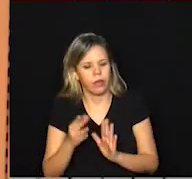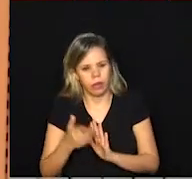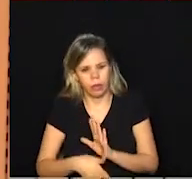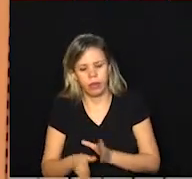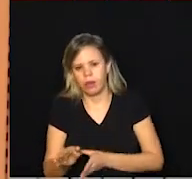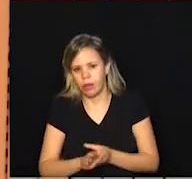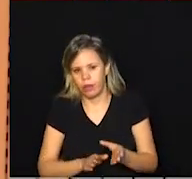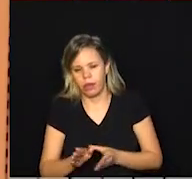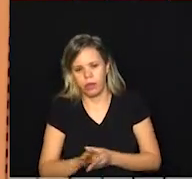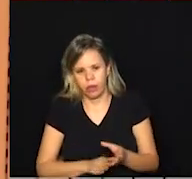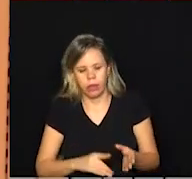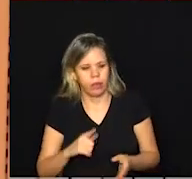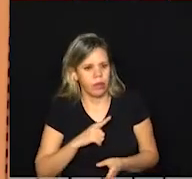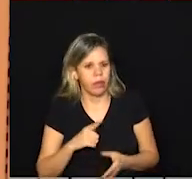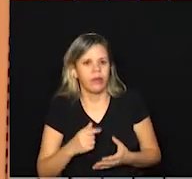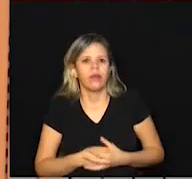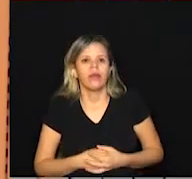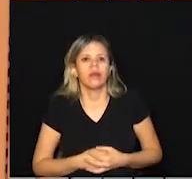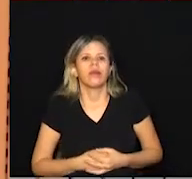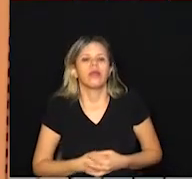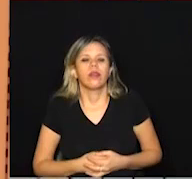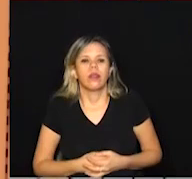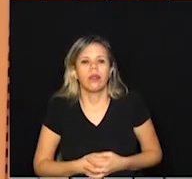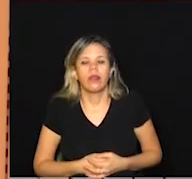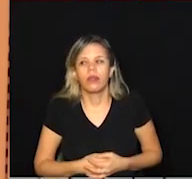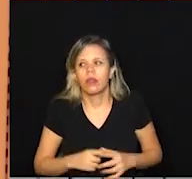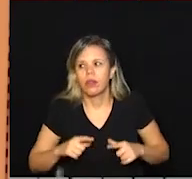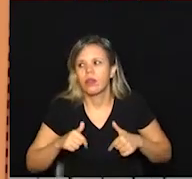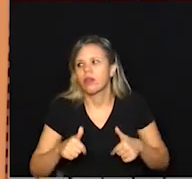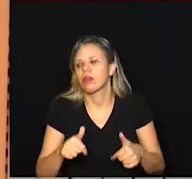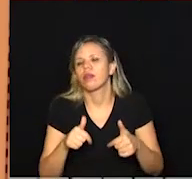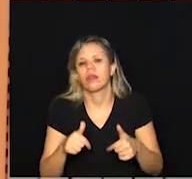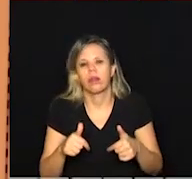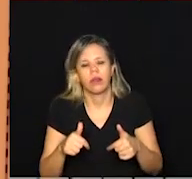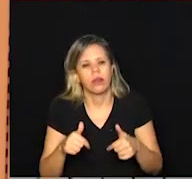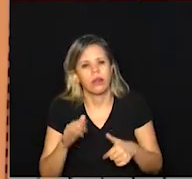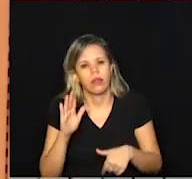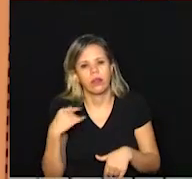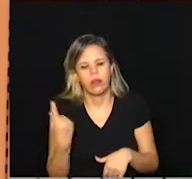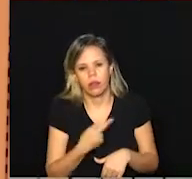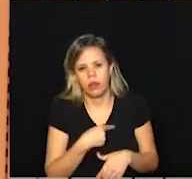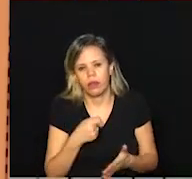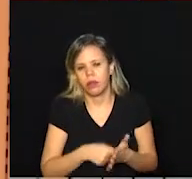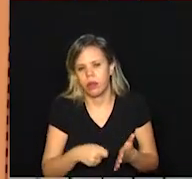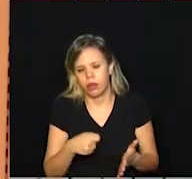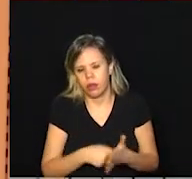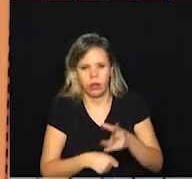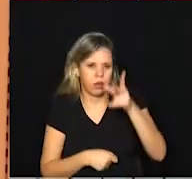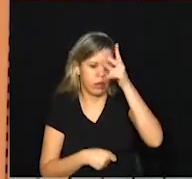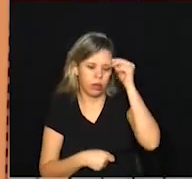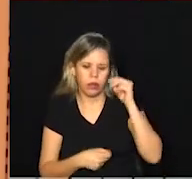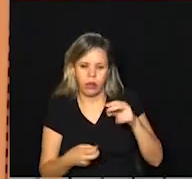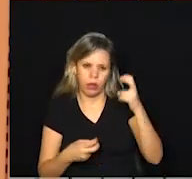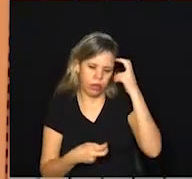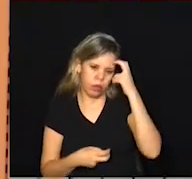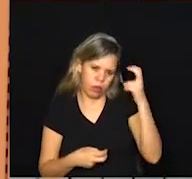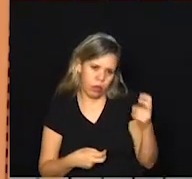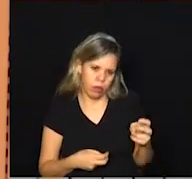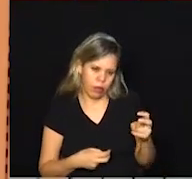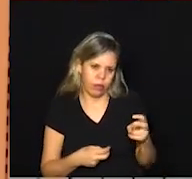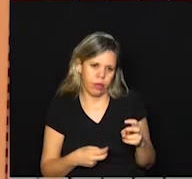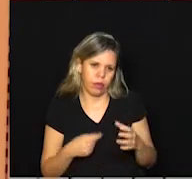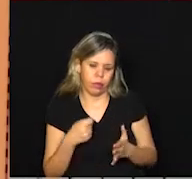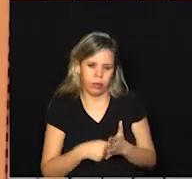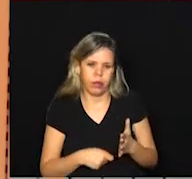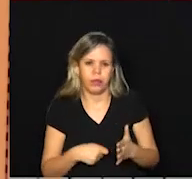se conselho tiver mas na sua atuação Mas as nossas políticas públicas e cultura estarão no